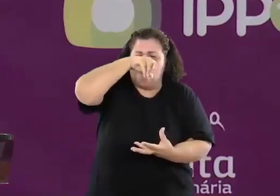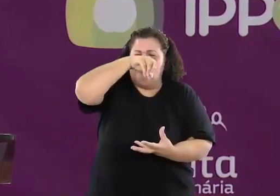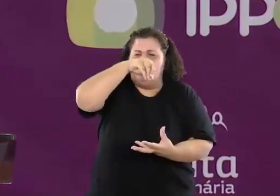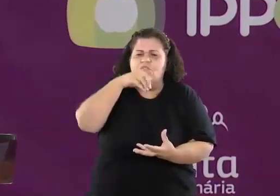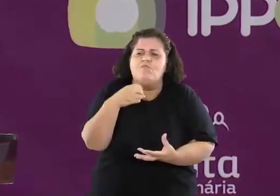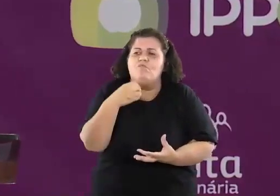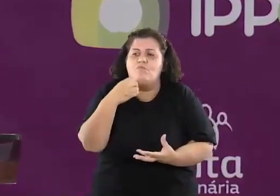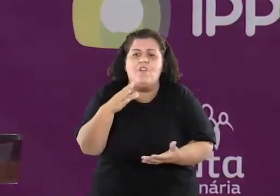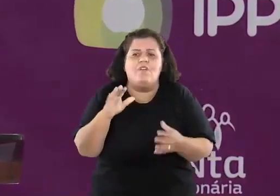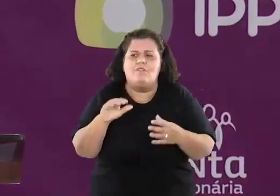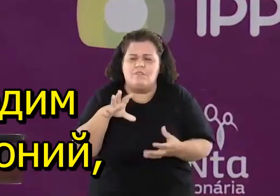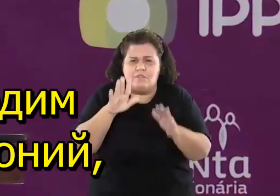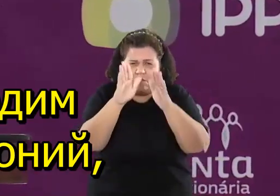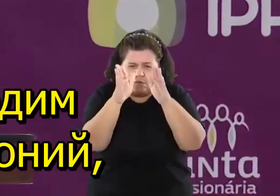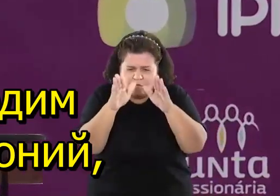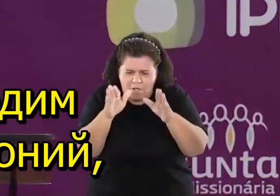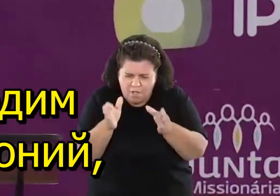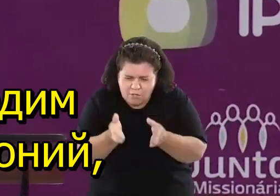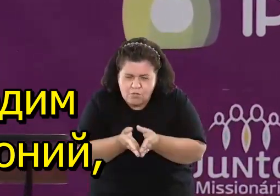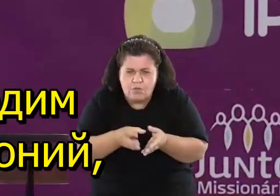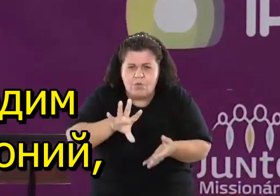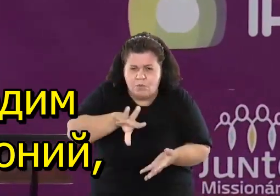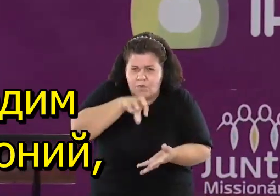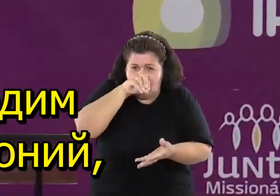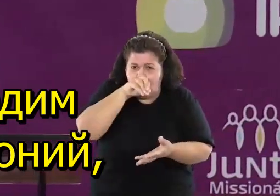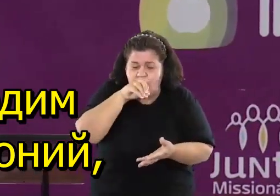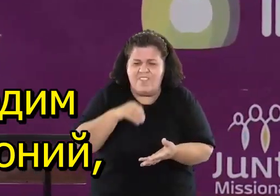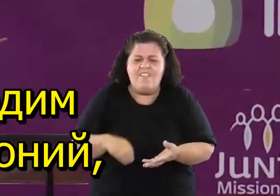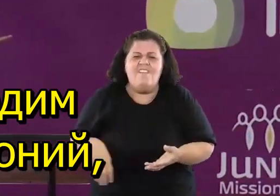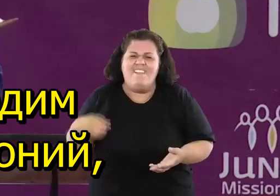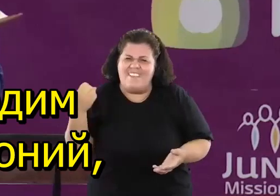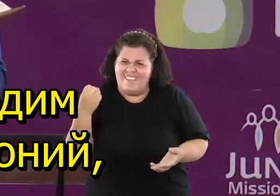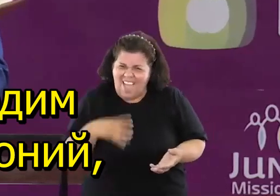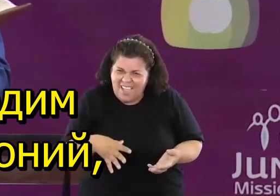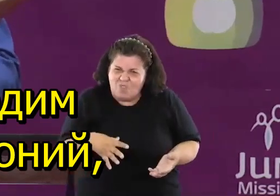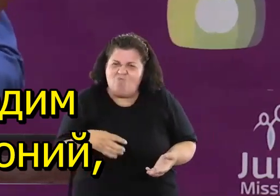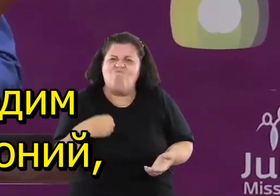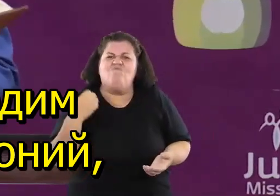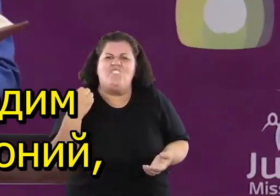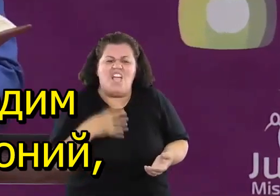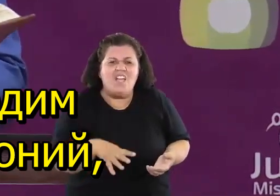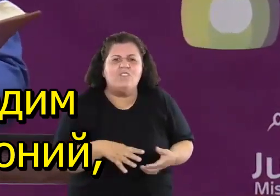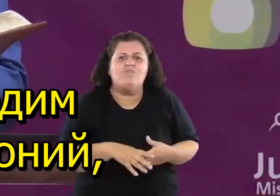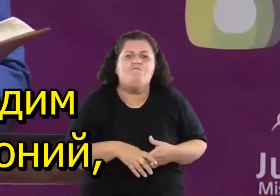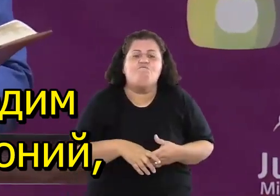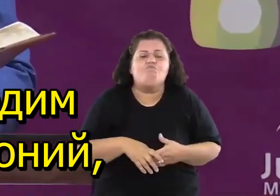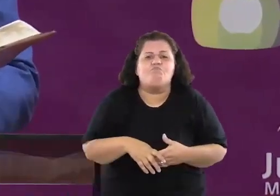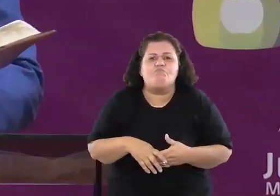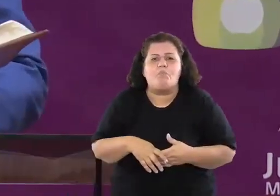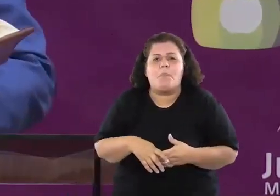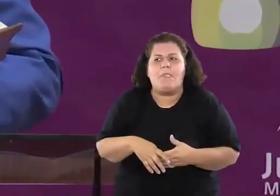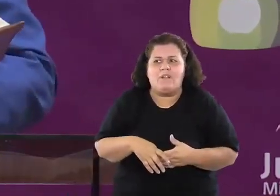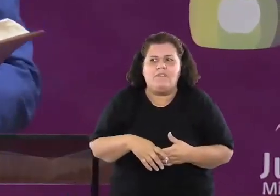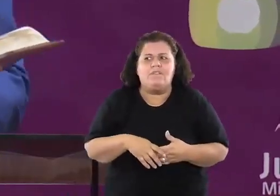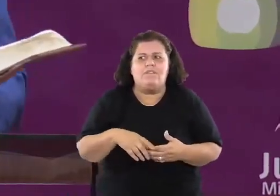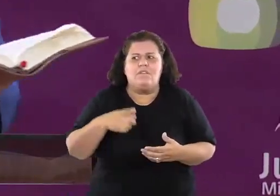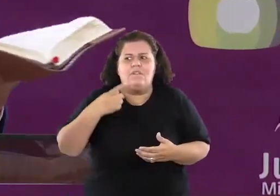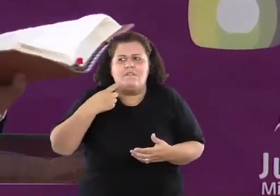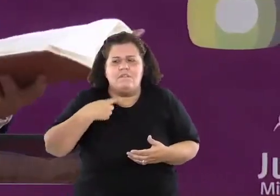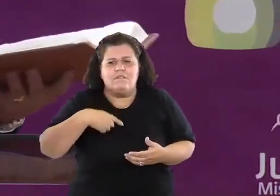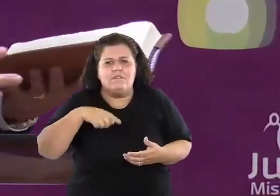seja, José de Arimateia e Nicodemos compraram 25 quilos de unguento